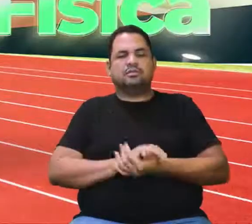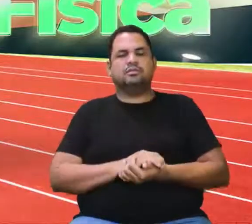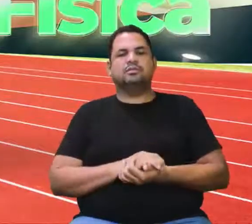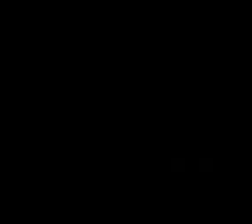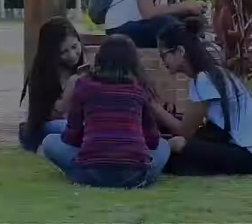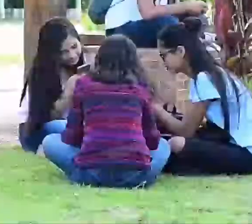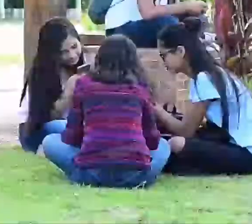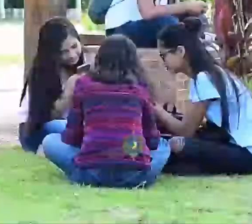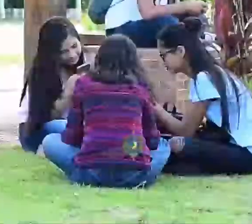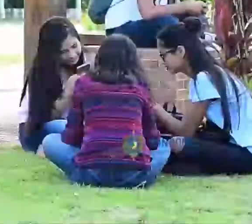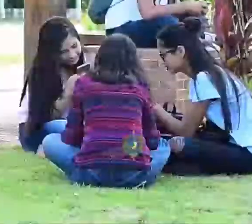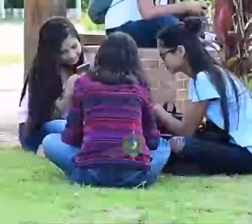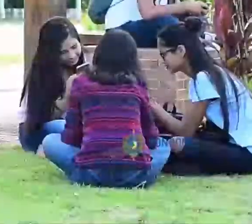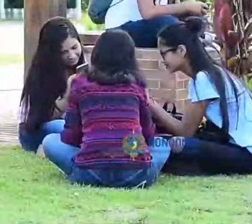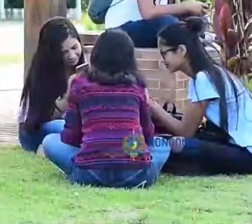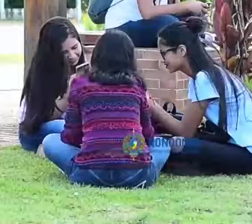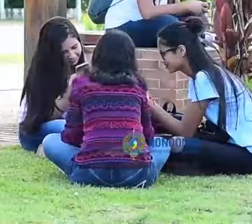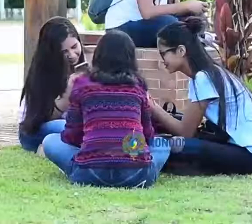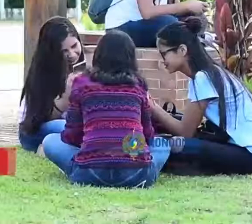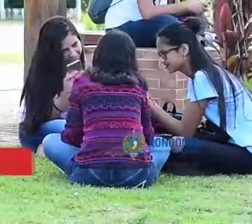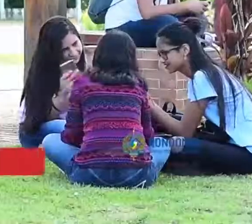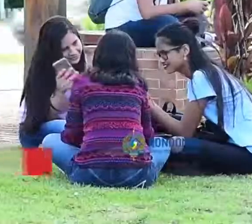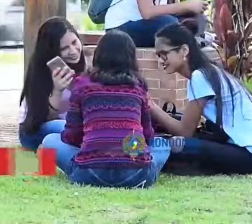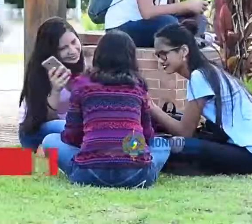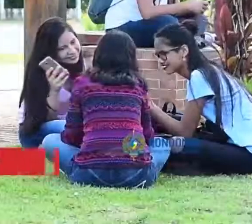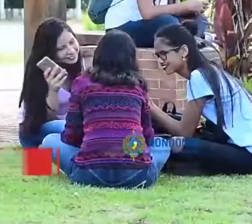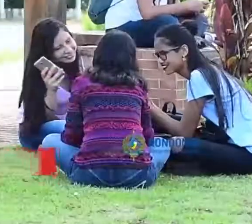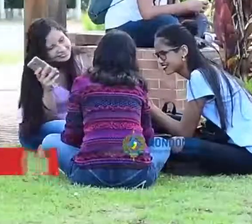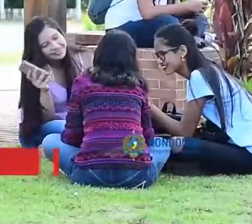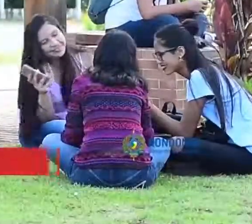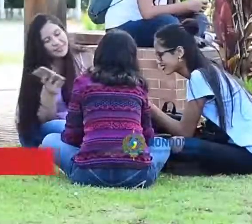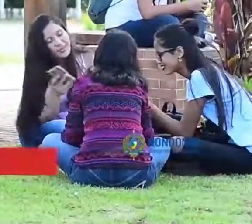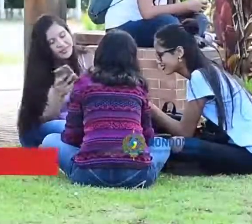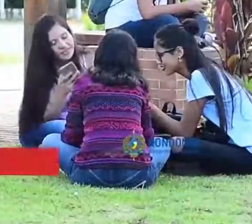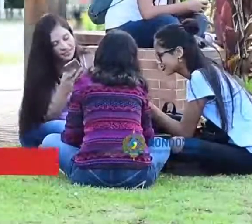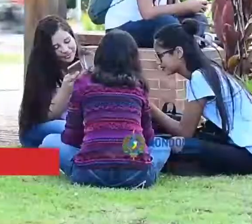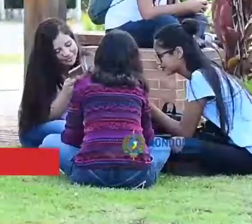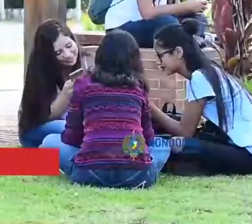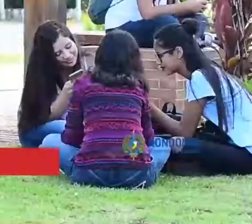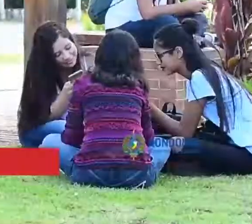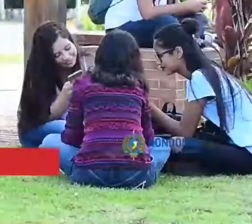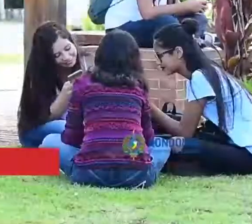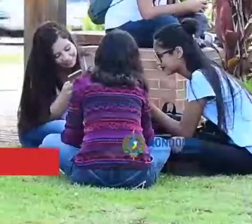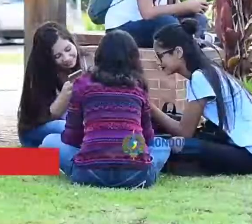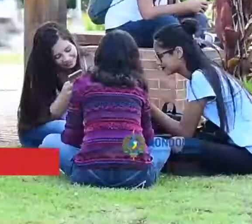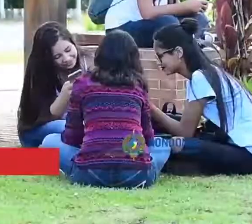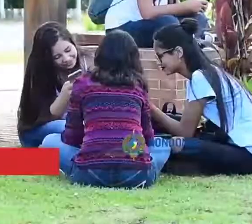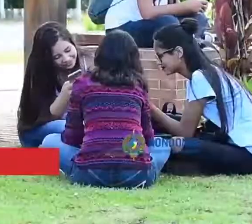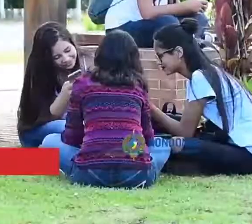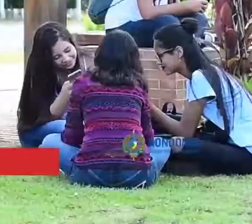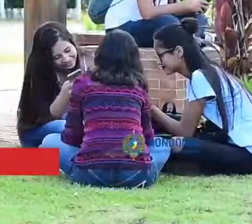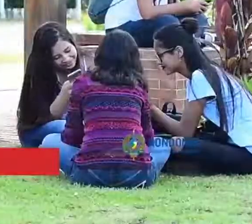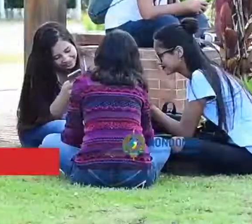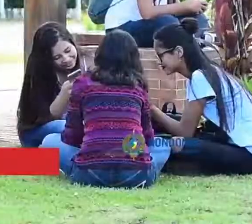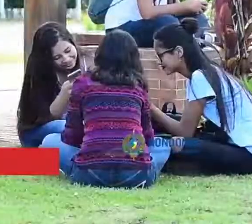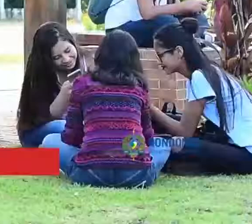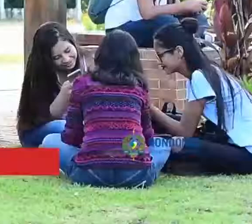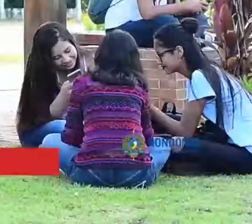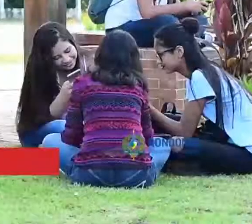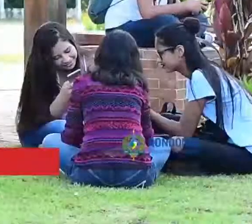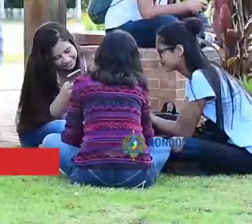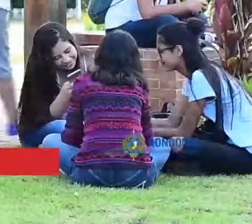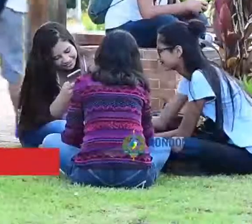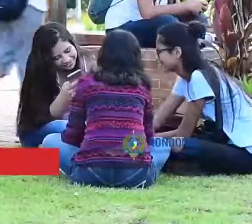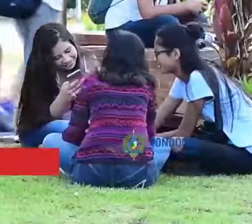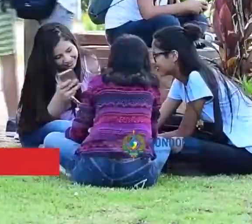gente. No dia a dia, é comum nos depararmos com cenas como essa. Quase todo mundo tem um celular e passa